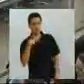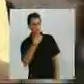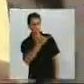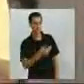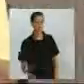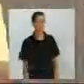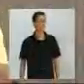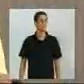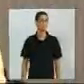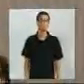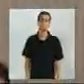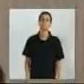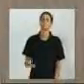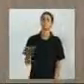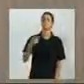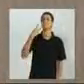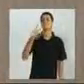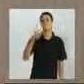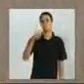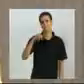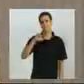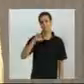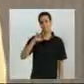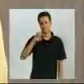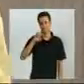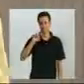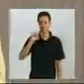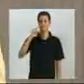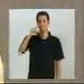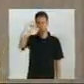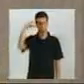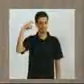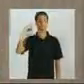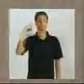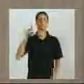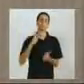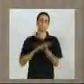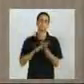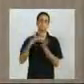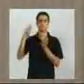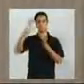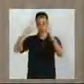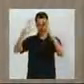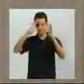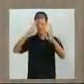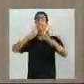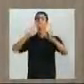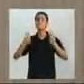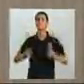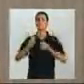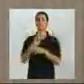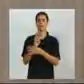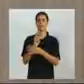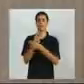Bem, vereador Marcos, eu queria lhe parabenizar pela sua reflexão, acho que a questão da segurança é uma questão muito pontual e nós